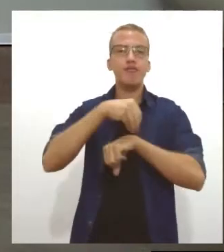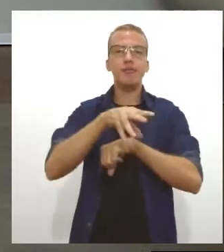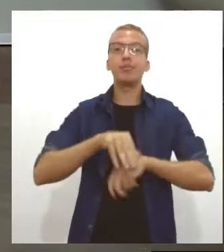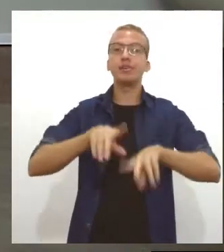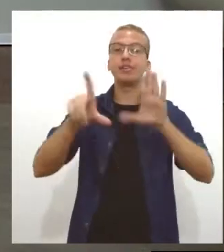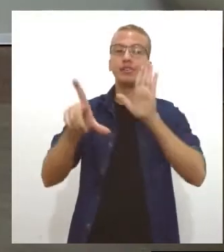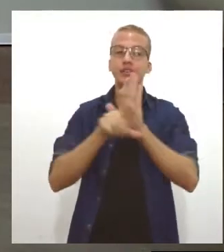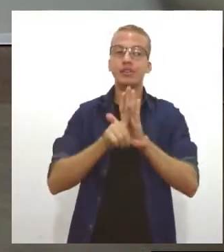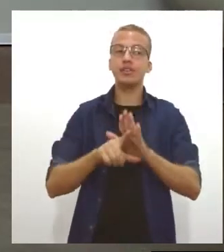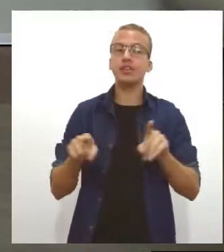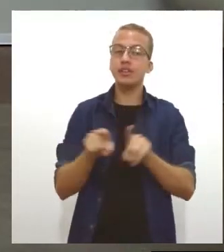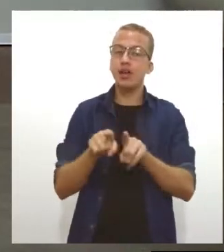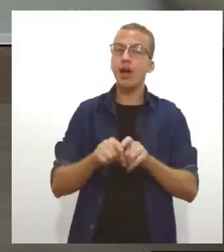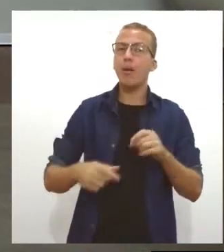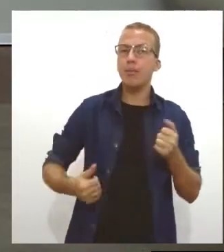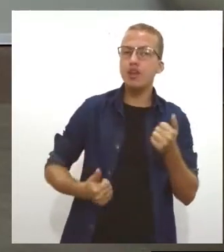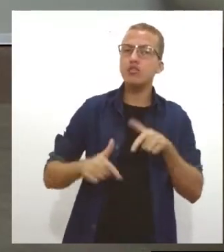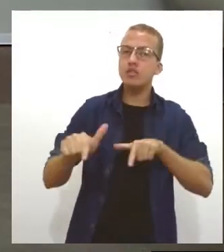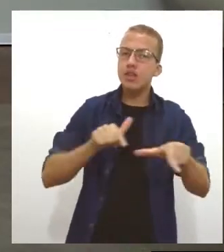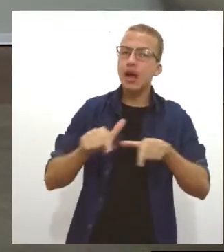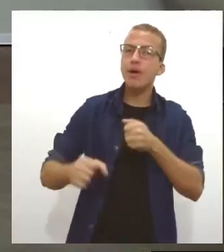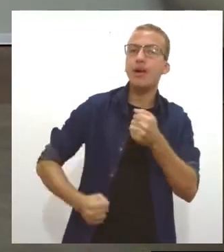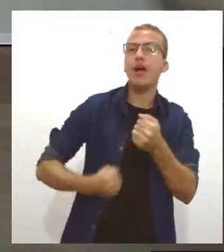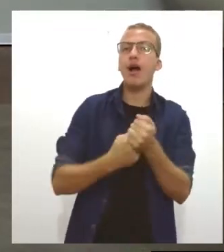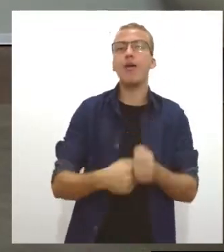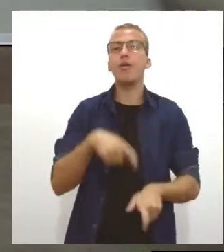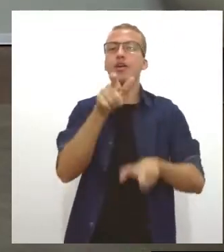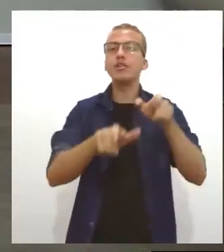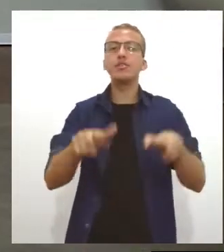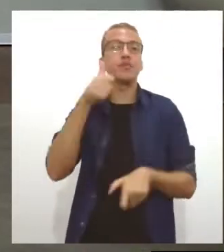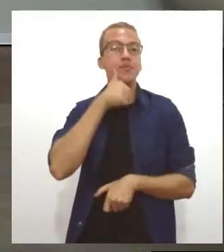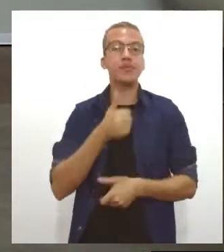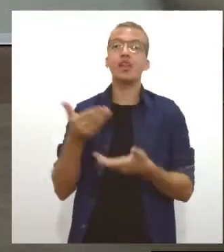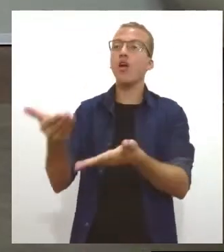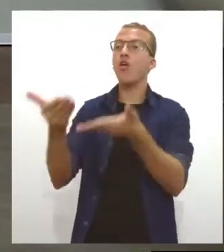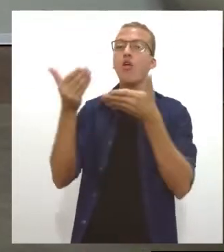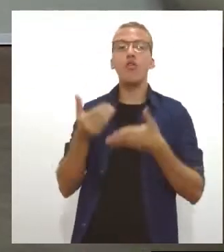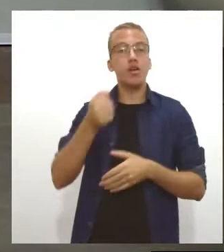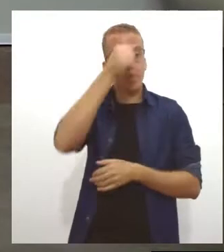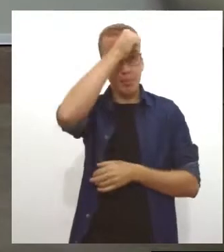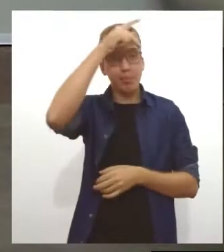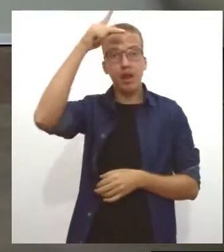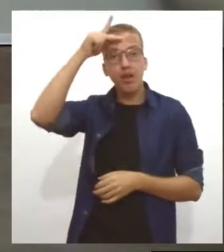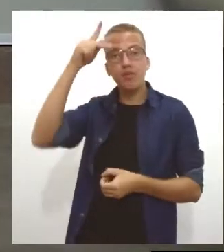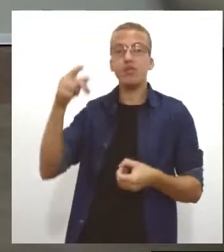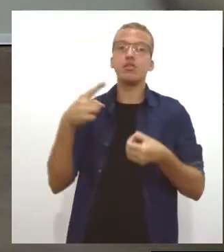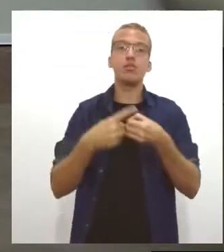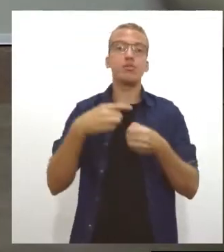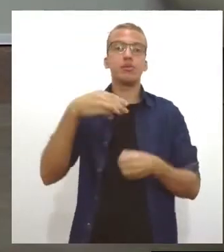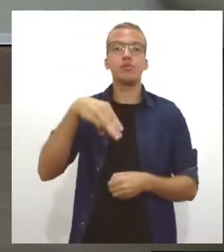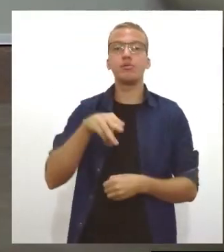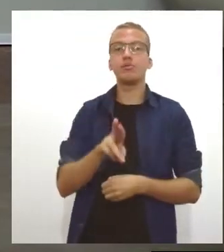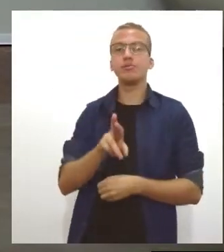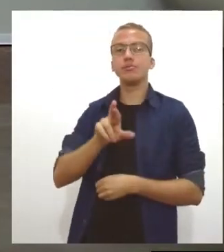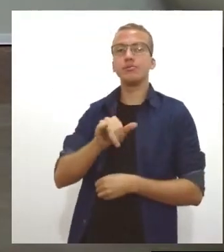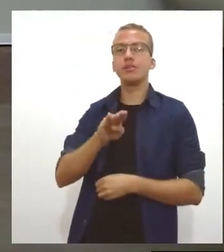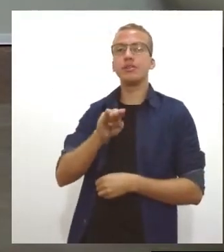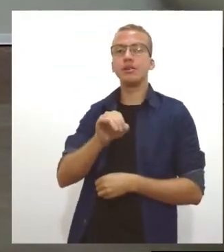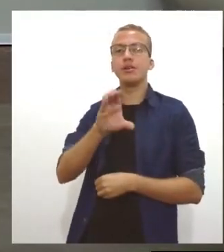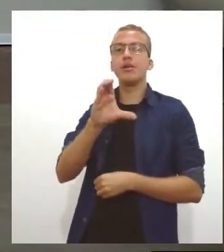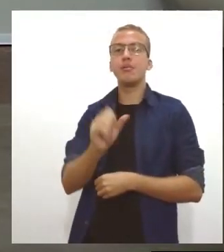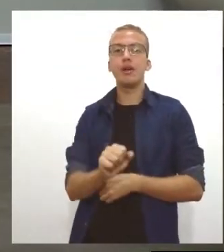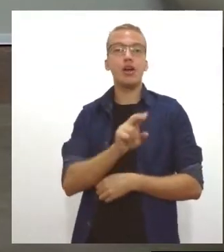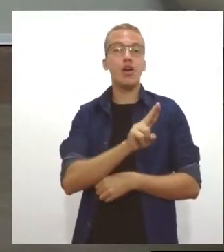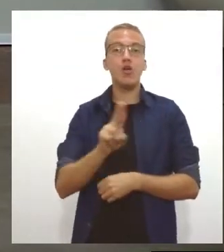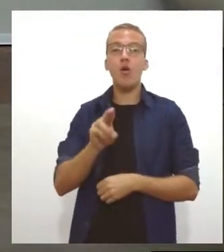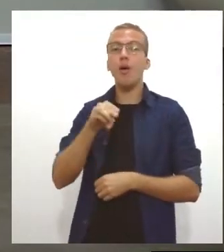integridade dessas mulheres, a gente vai conversar agora com o prefeito de Muribeca, Mário César da Silva, e